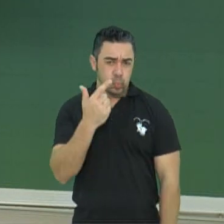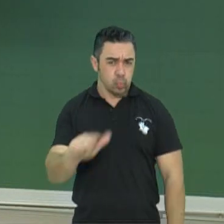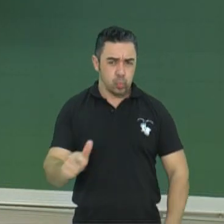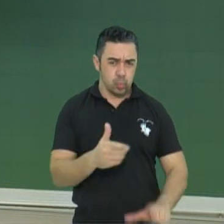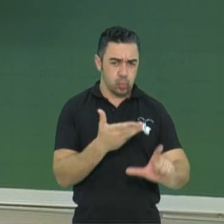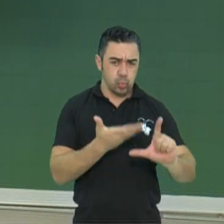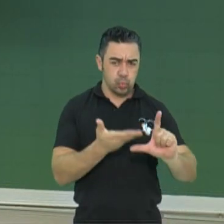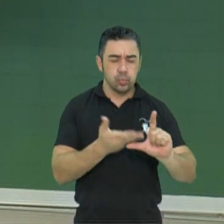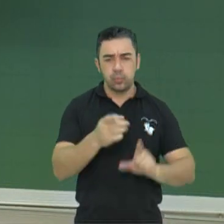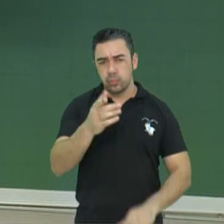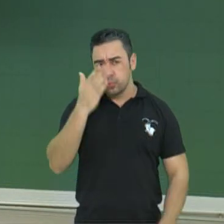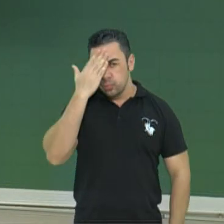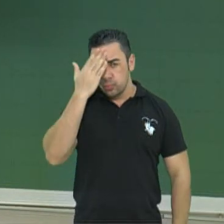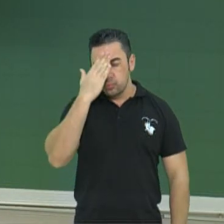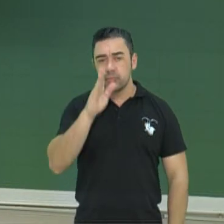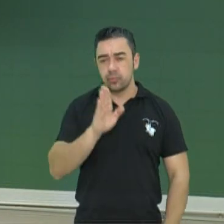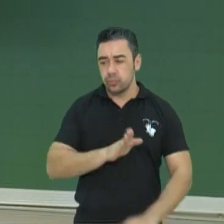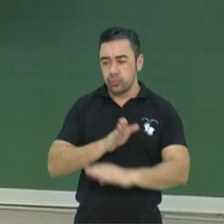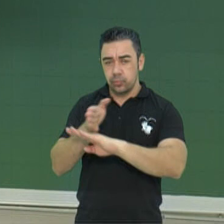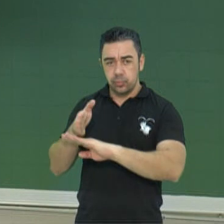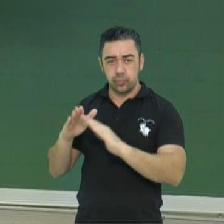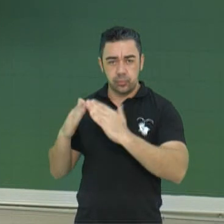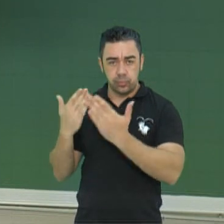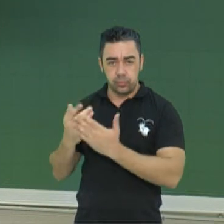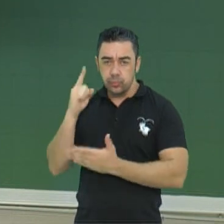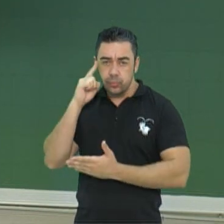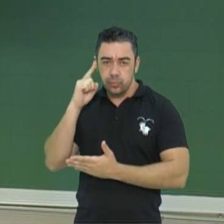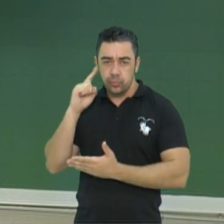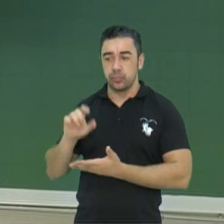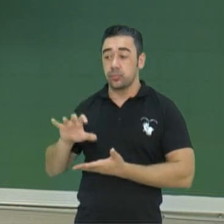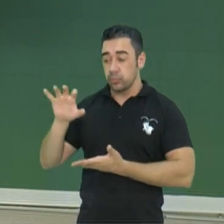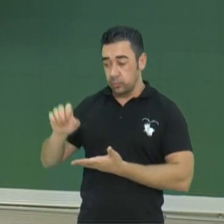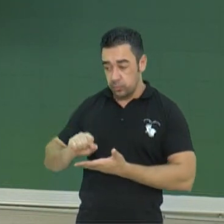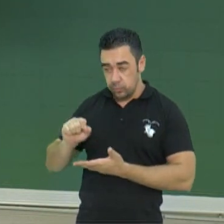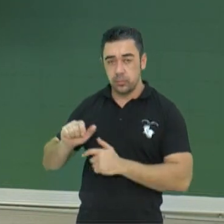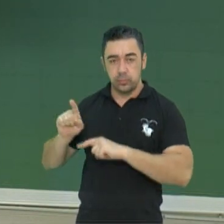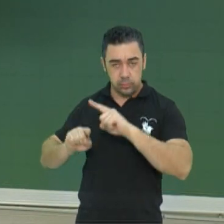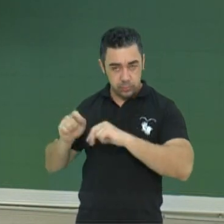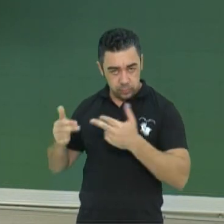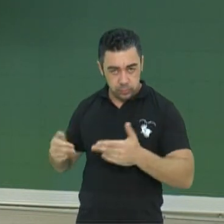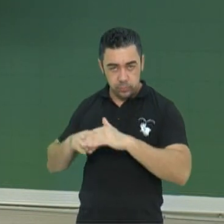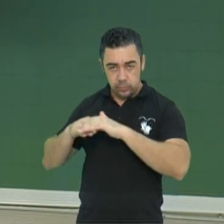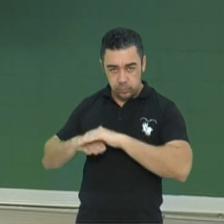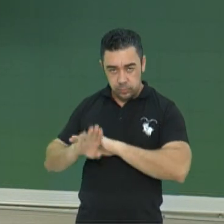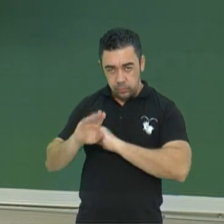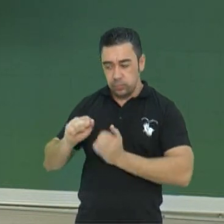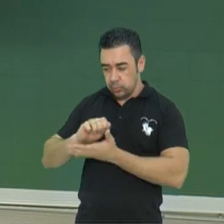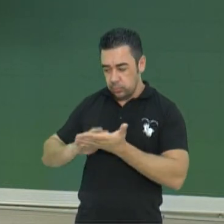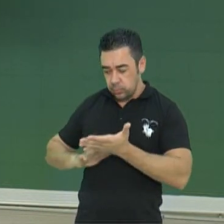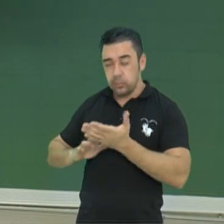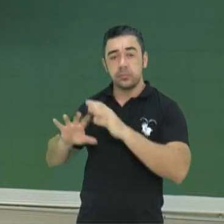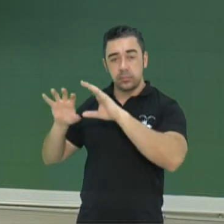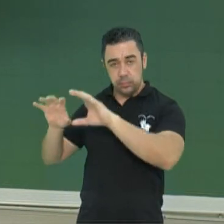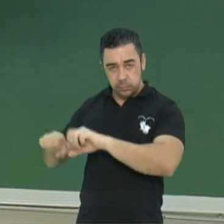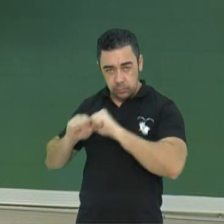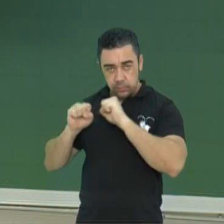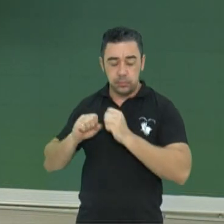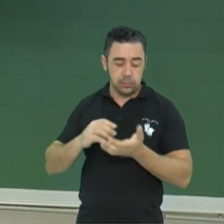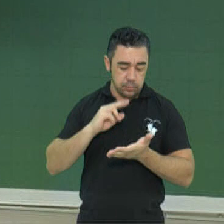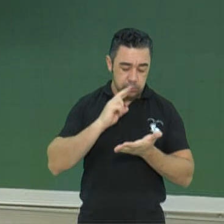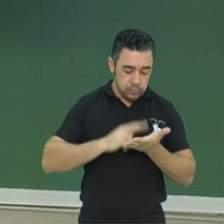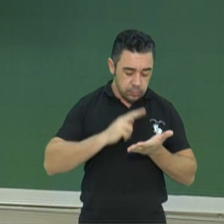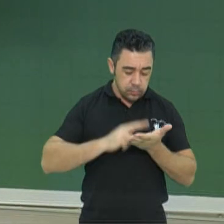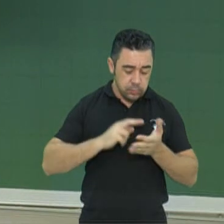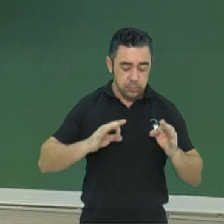digitais, você sabe que lá no seu colégio tem o dia que entrega as atividades impressas, não é mesmo? Vá até lá, pegue as atividades, faça